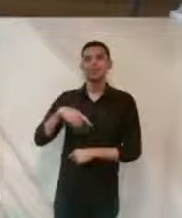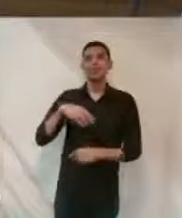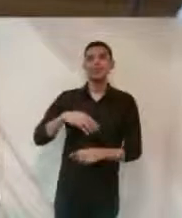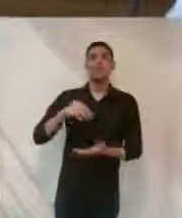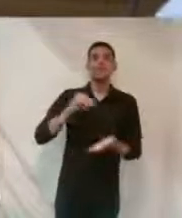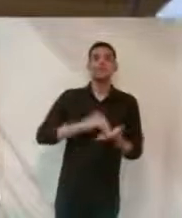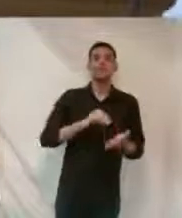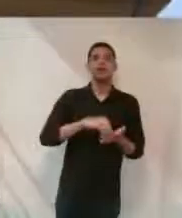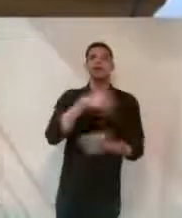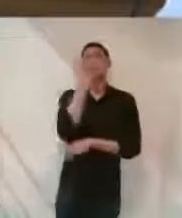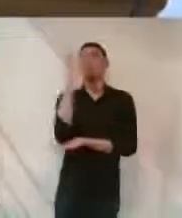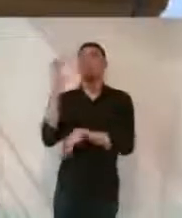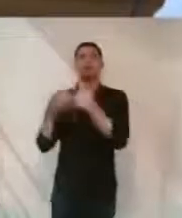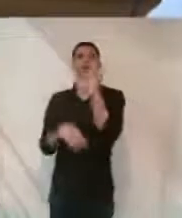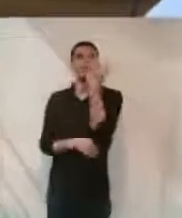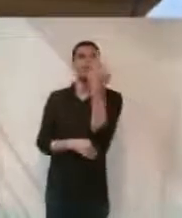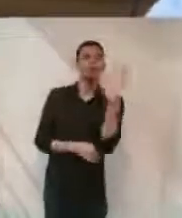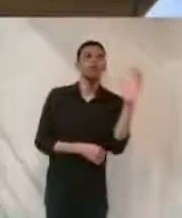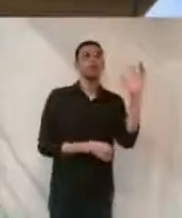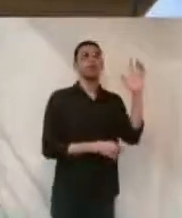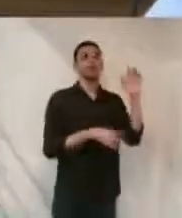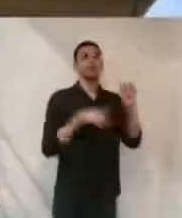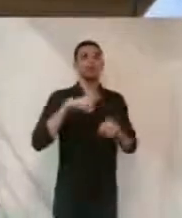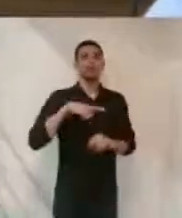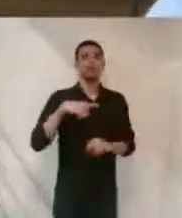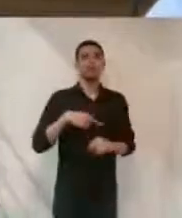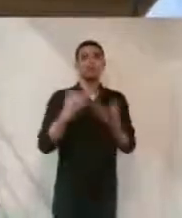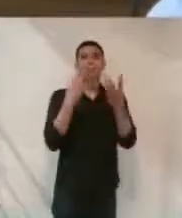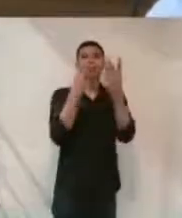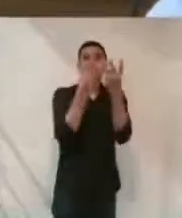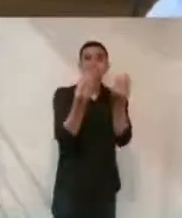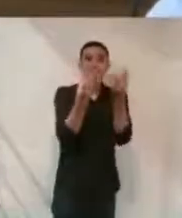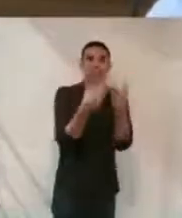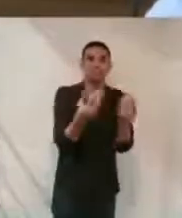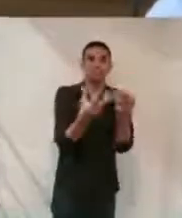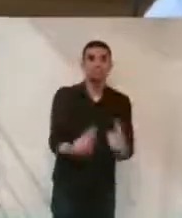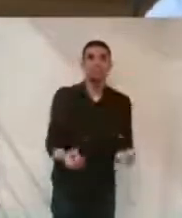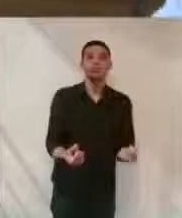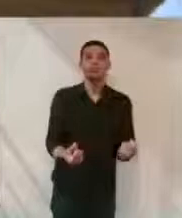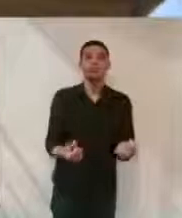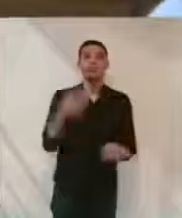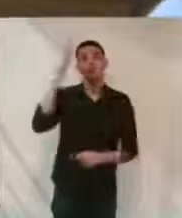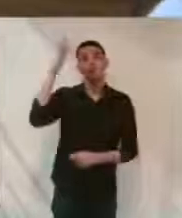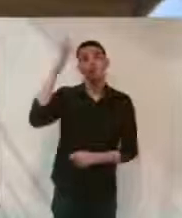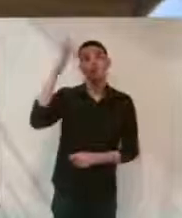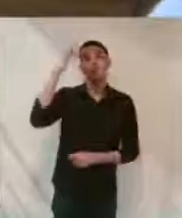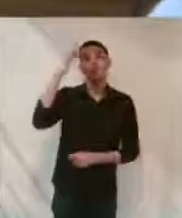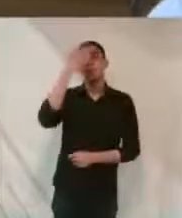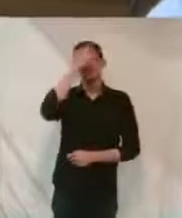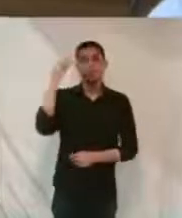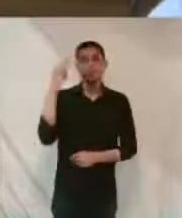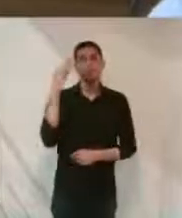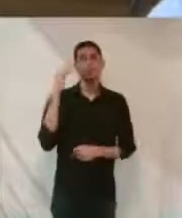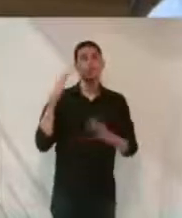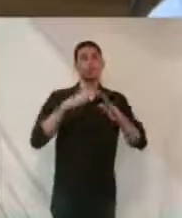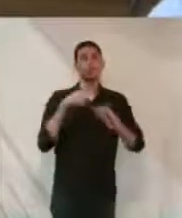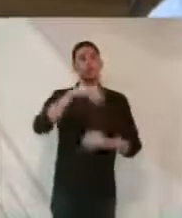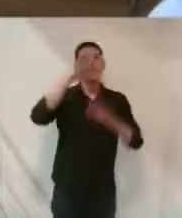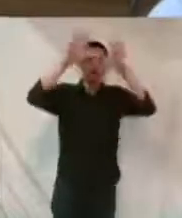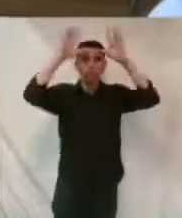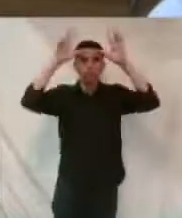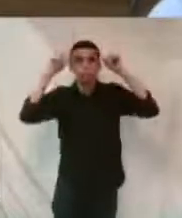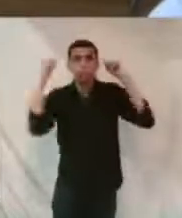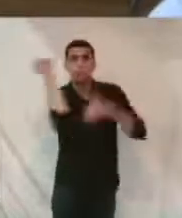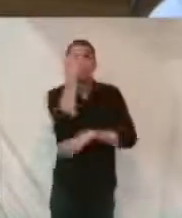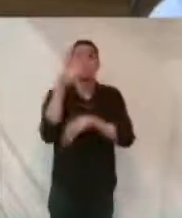Mata Atlântica, o que não sente um cidadão do Amazonas. E digo isso porque eu e Pedro tivemos a oportunidade de ver uma apresentação